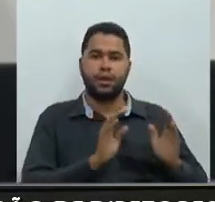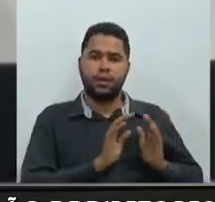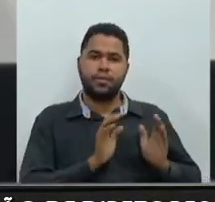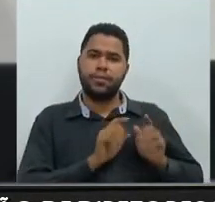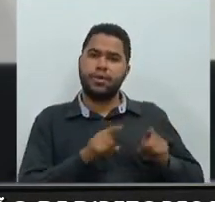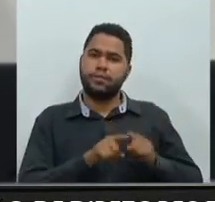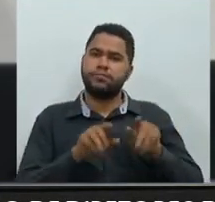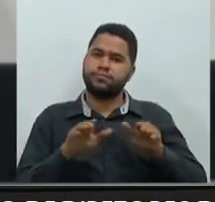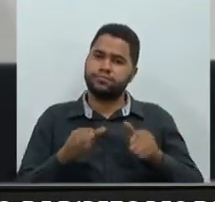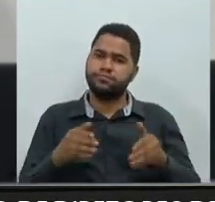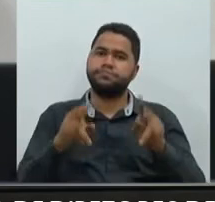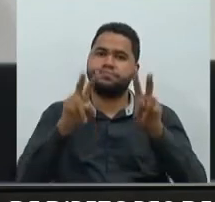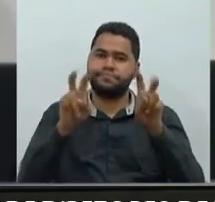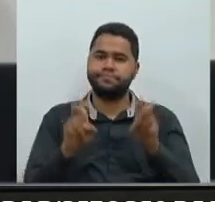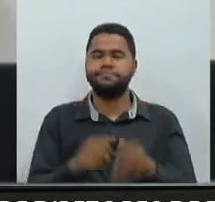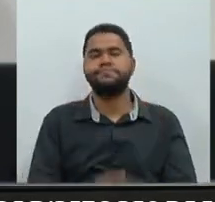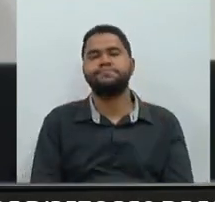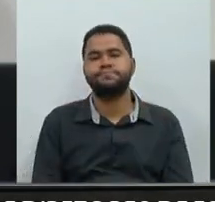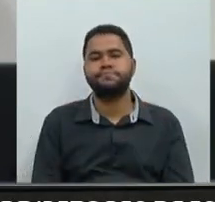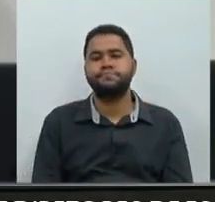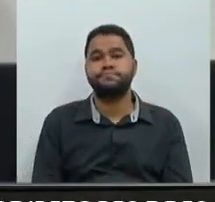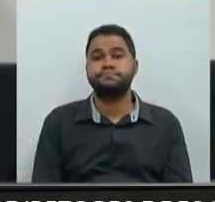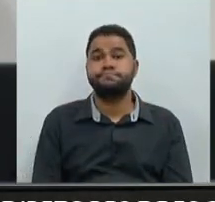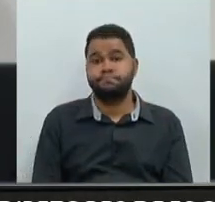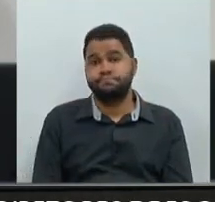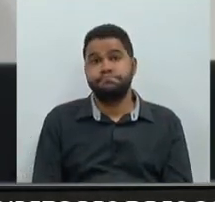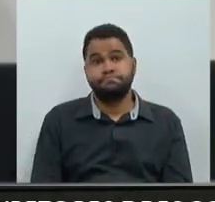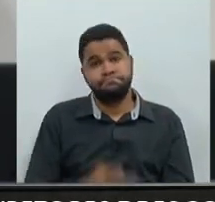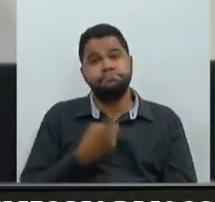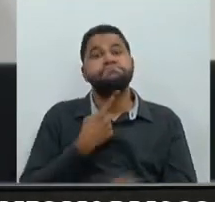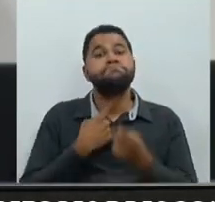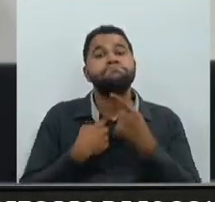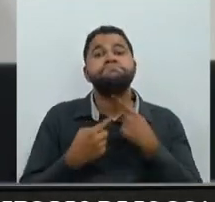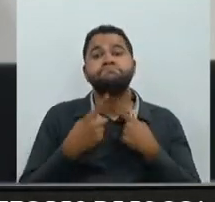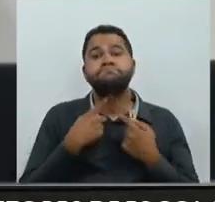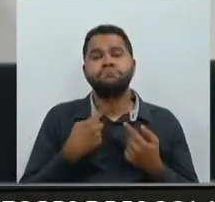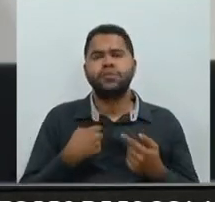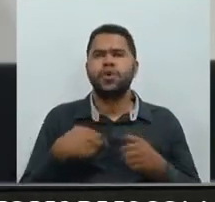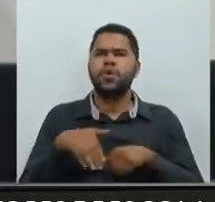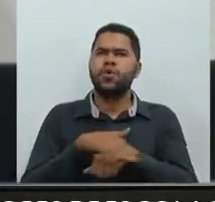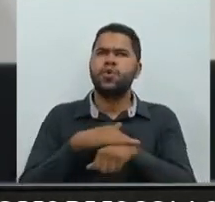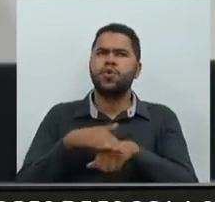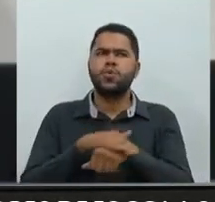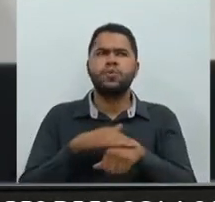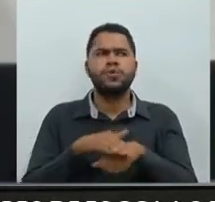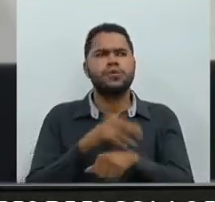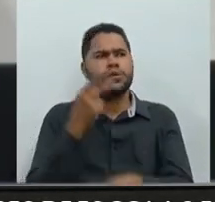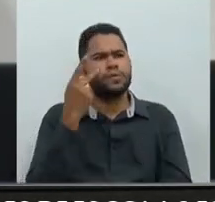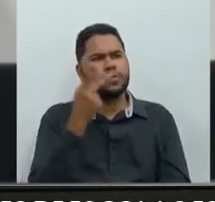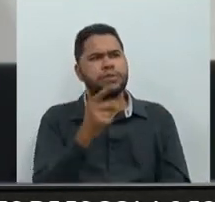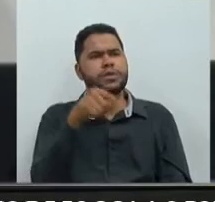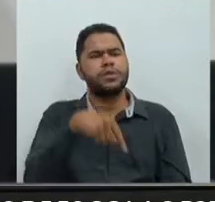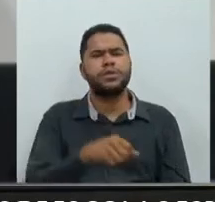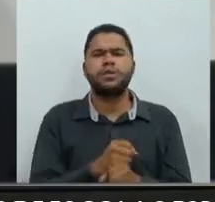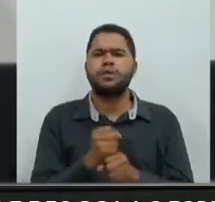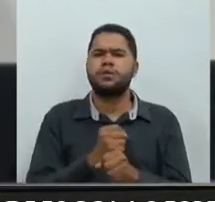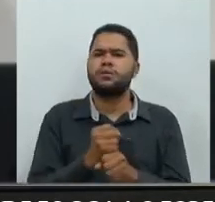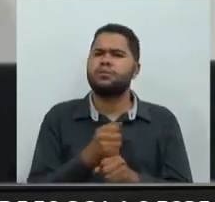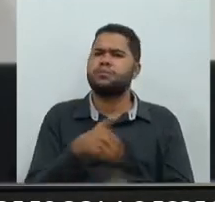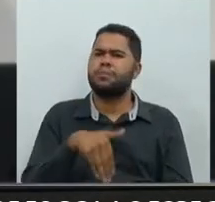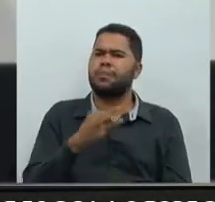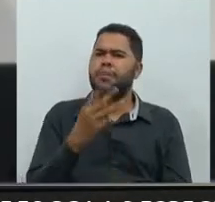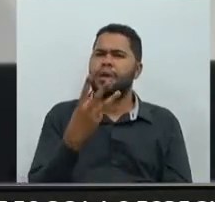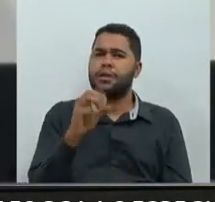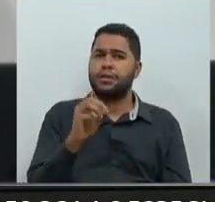especialistas nessa temática, né, Kátia? E estão sedentas. Eu conversei aí com mais de 5, visitei só esse ano aí mais de